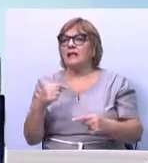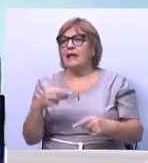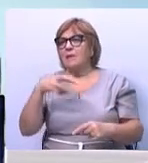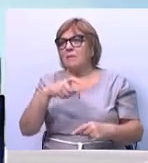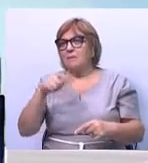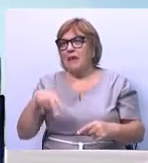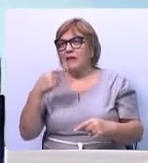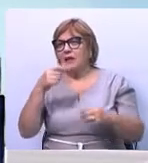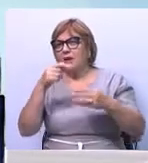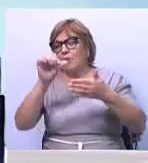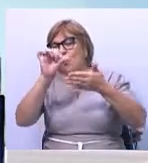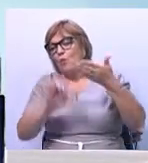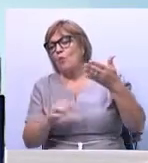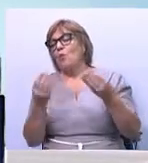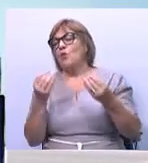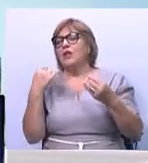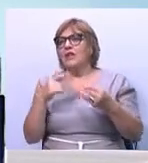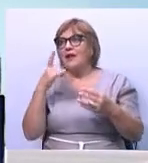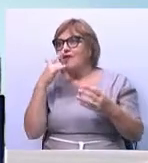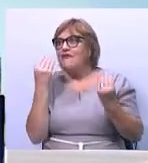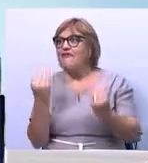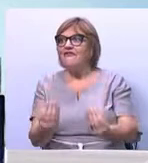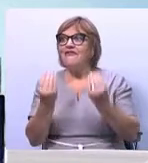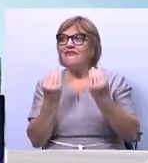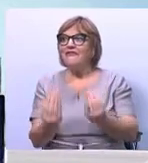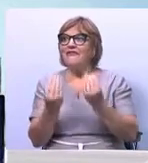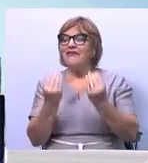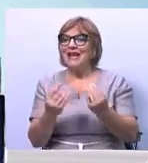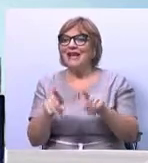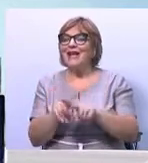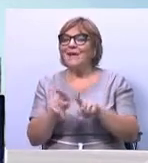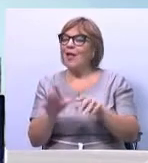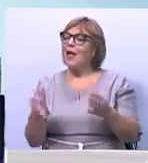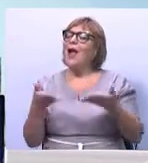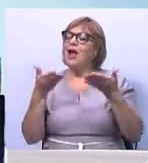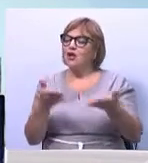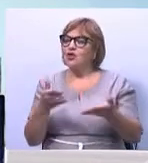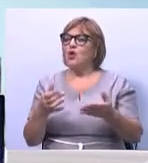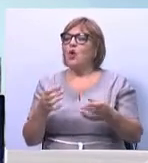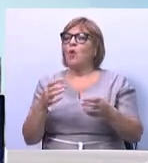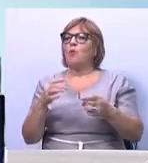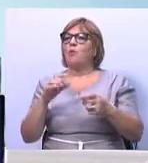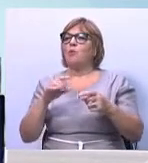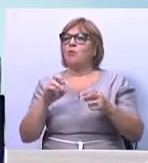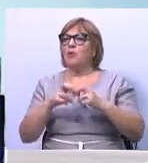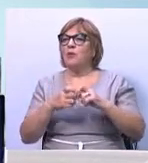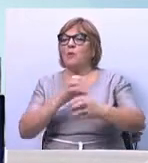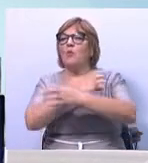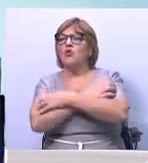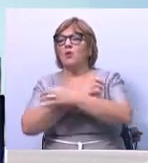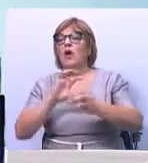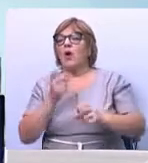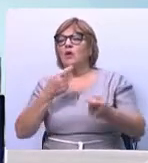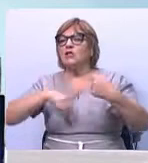mentas. As mentas têm uma grande particularidade, que é a frescura, e que de facto vão ajudar bastante em problemas circulatórios, em desconfortos musculares,